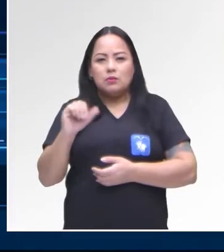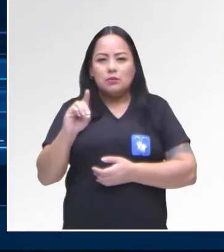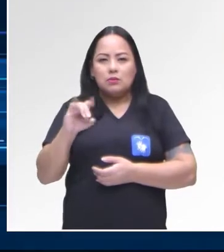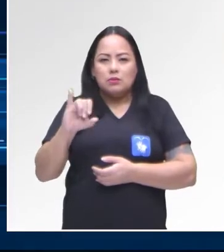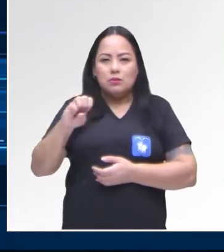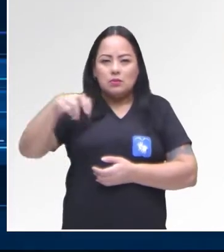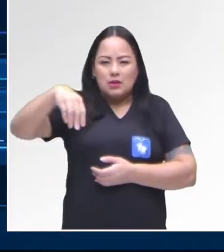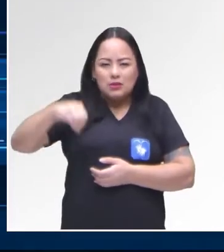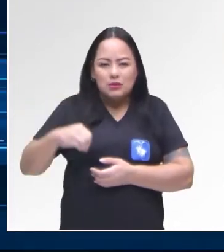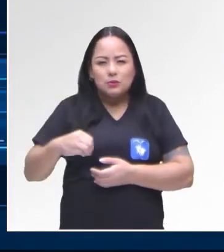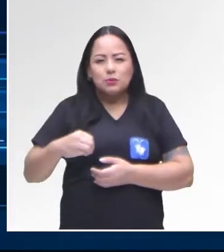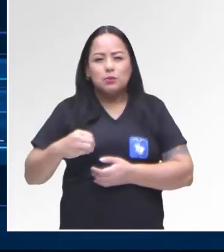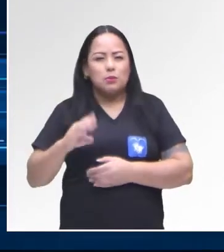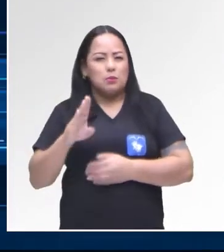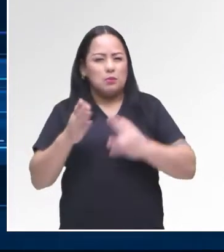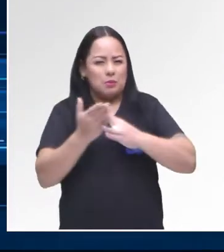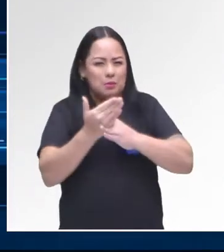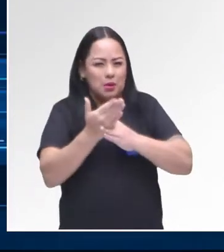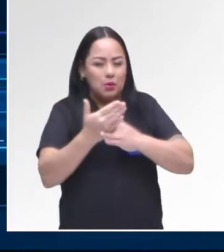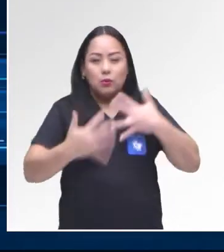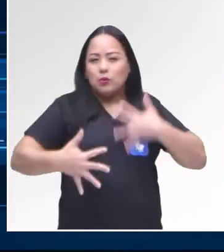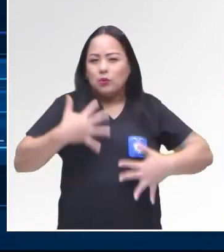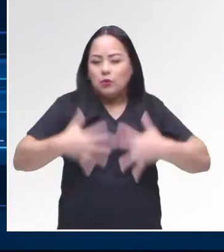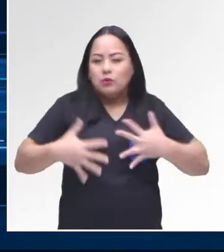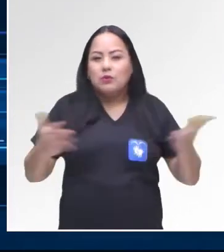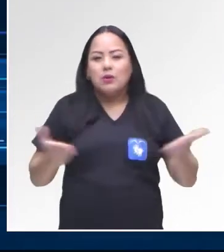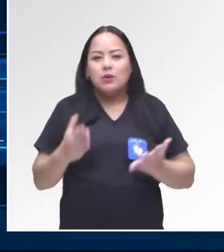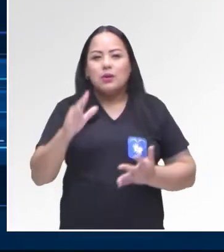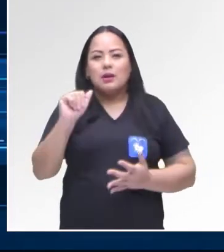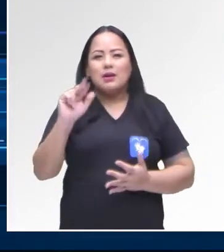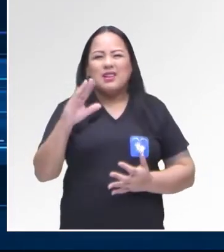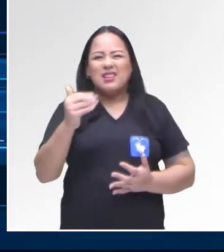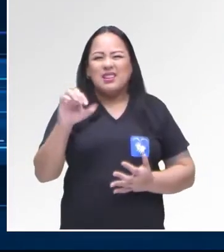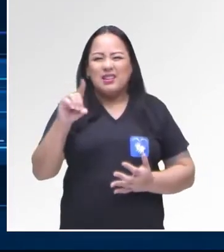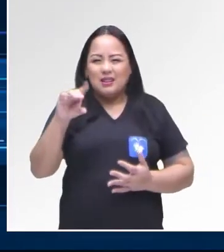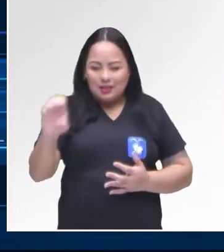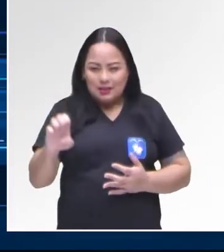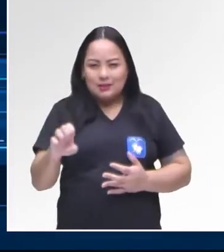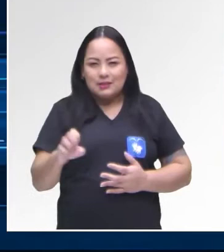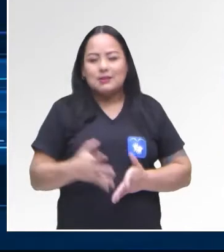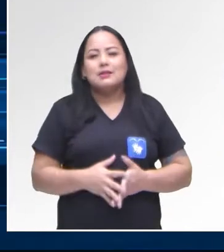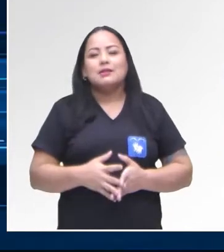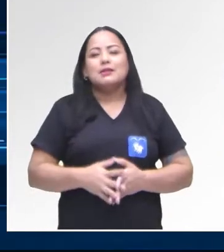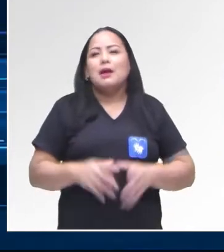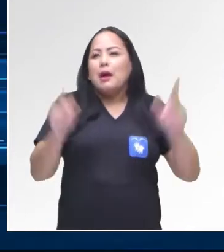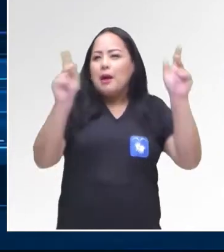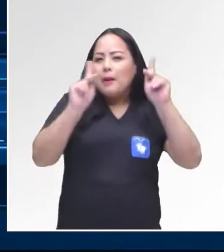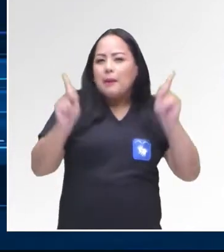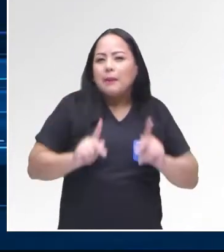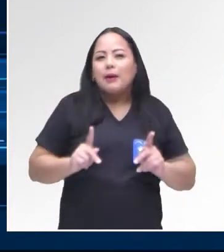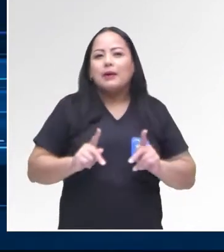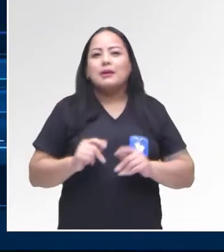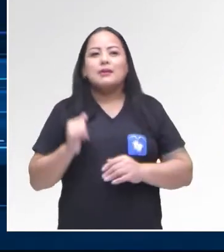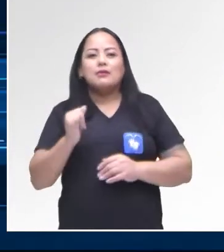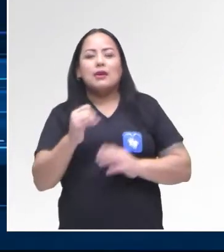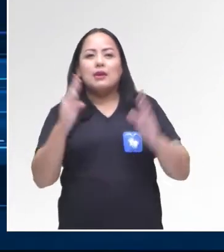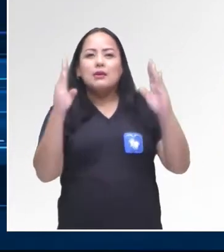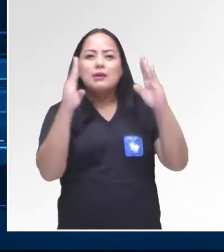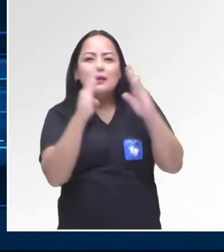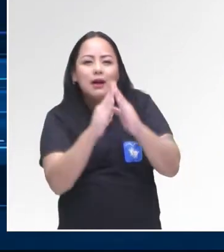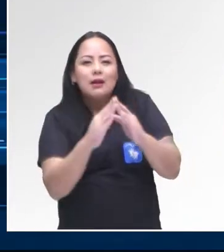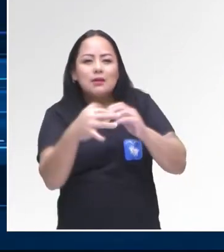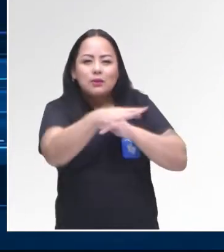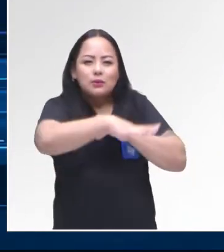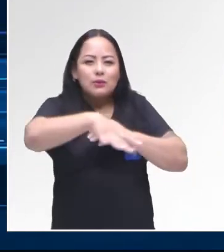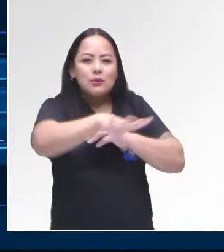é conflito. Nós já estamos no arcadismo agora, como apresenta a letra. Moro no lugar, numa casinha